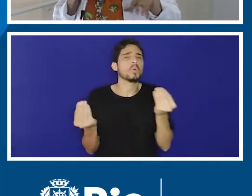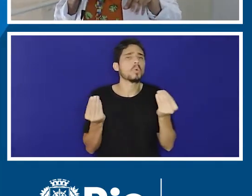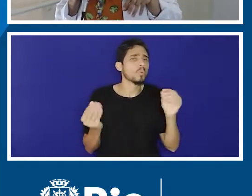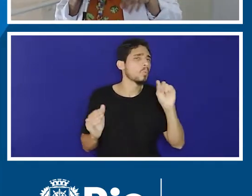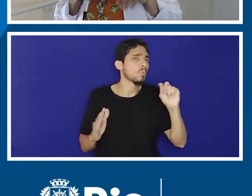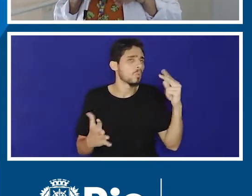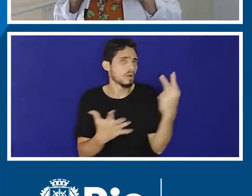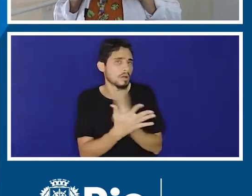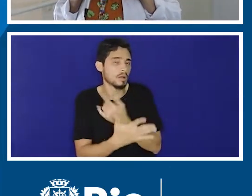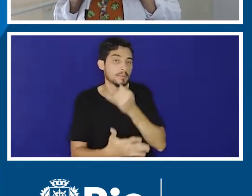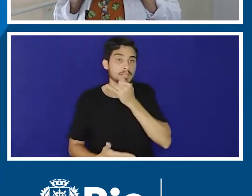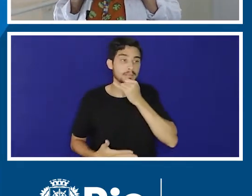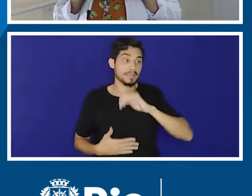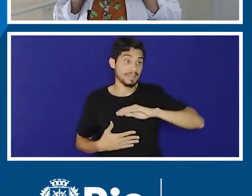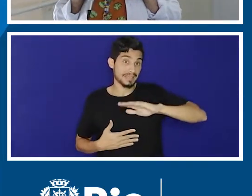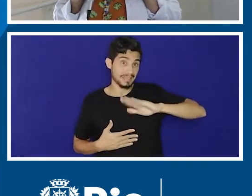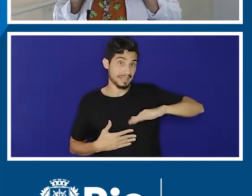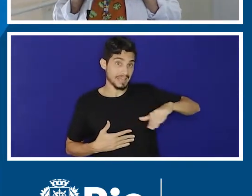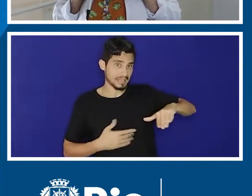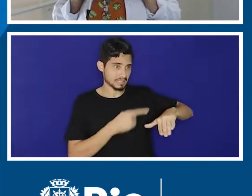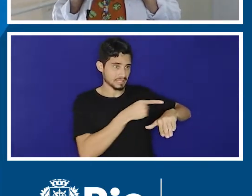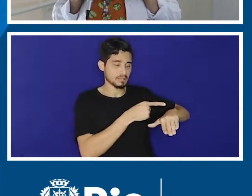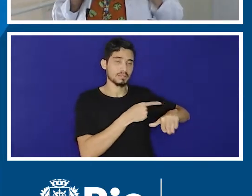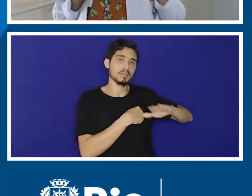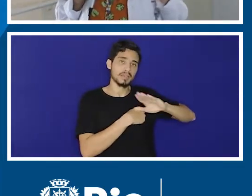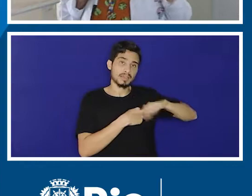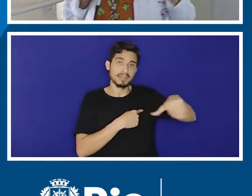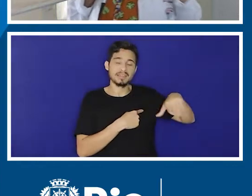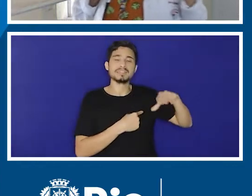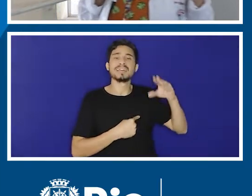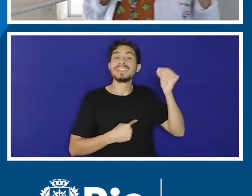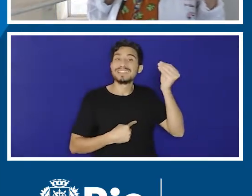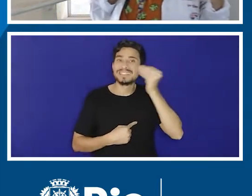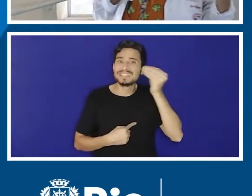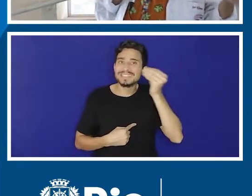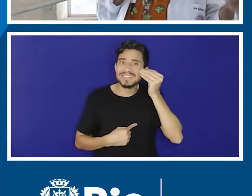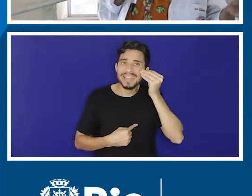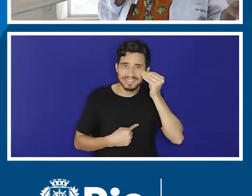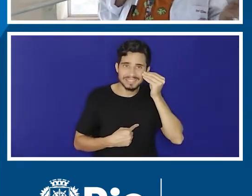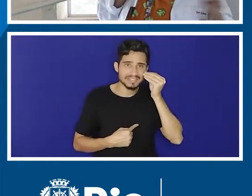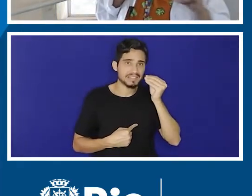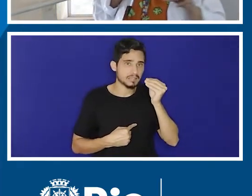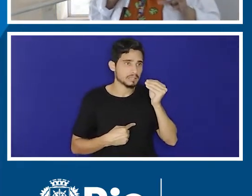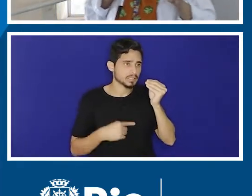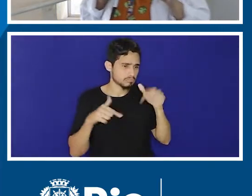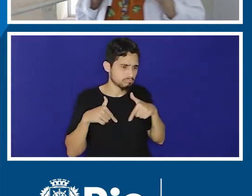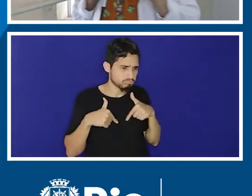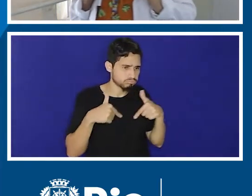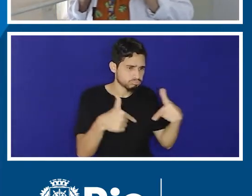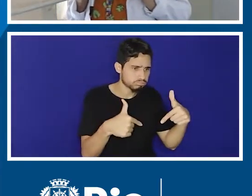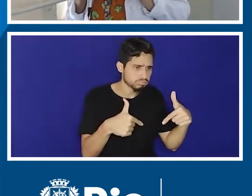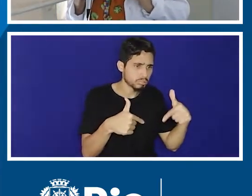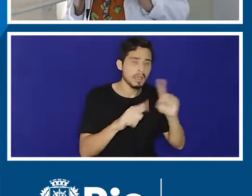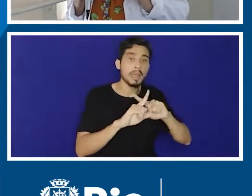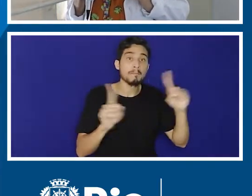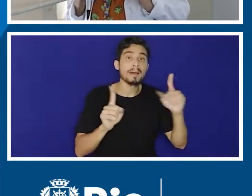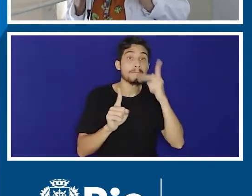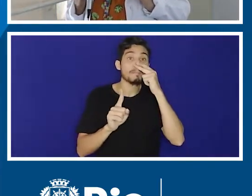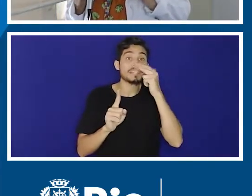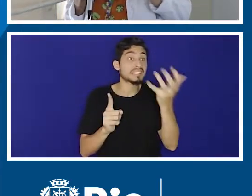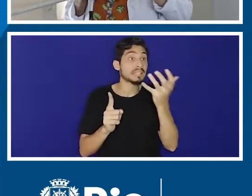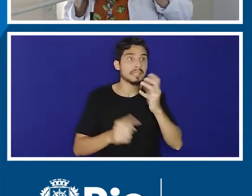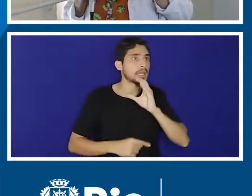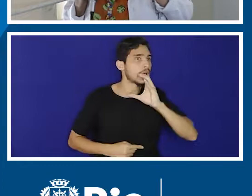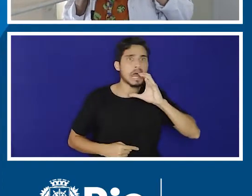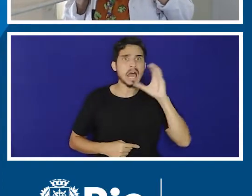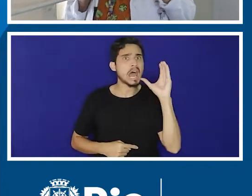a criança, ela tenta fazer as coisas num tempo muito curto